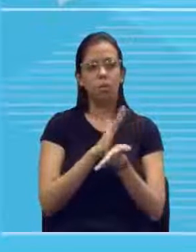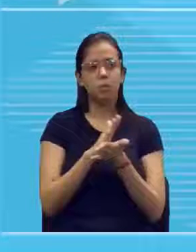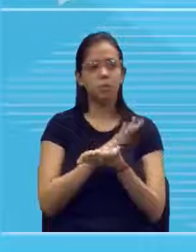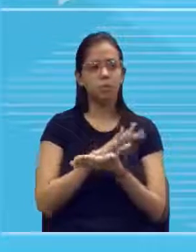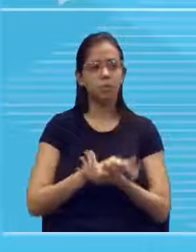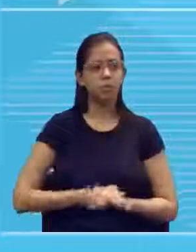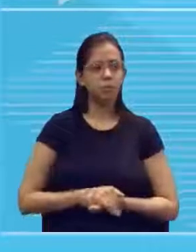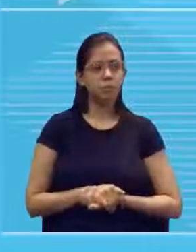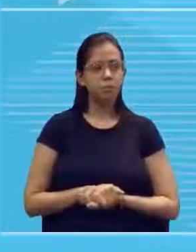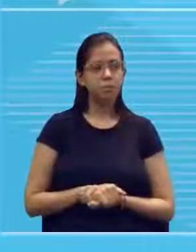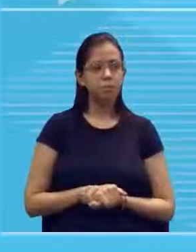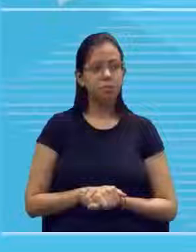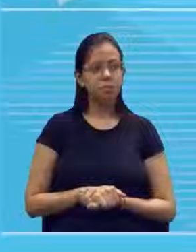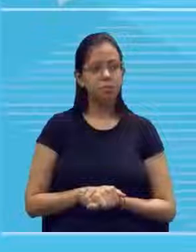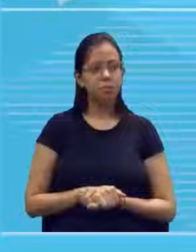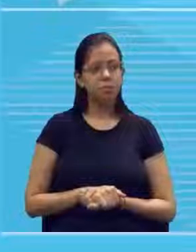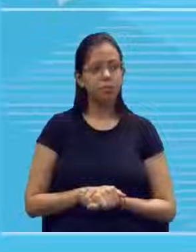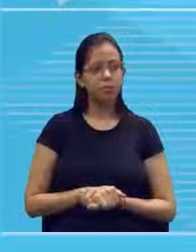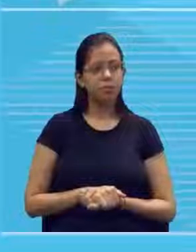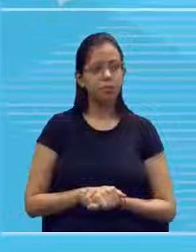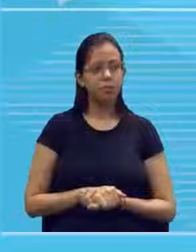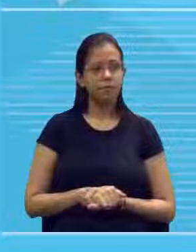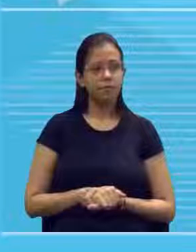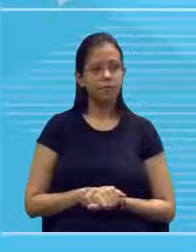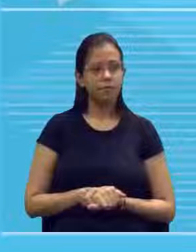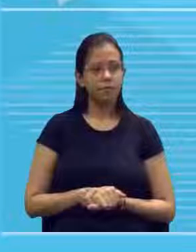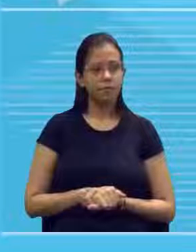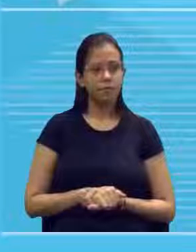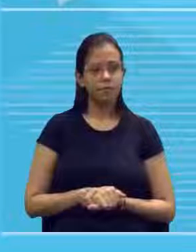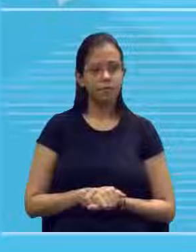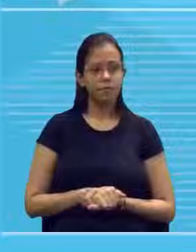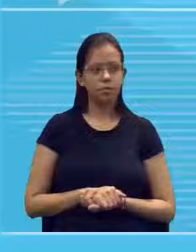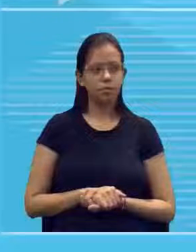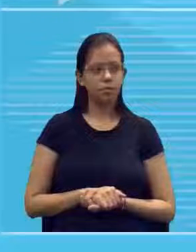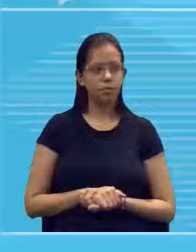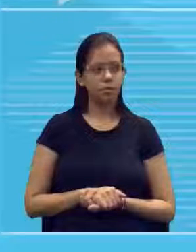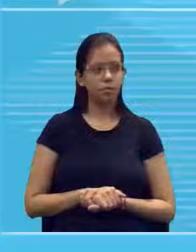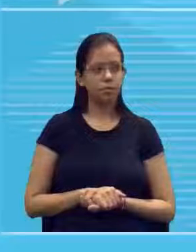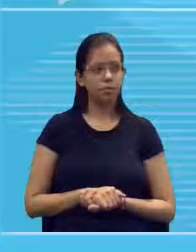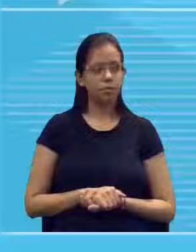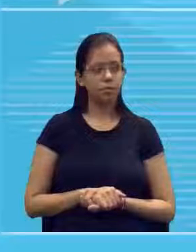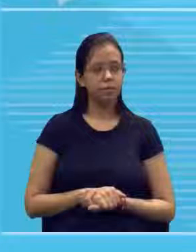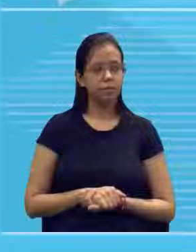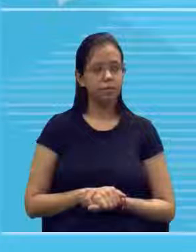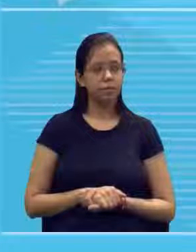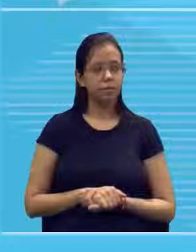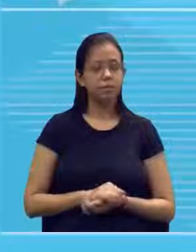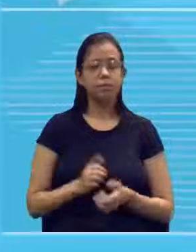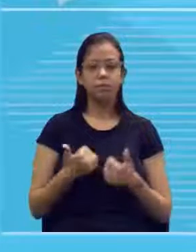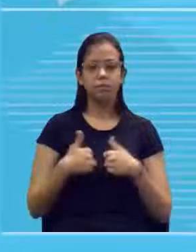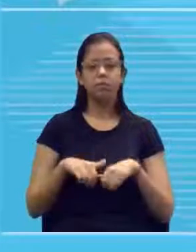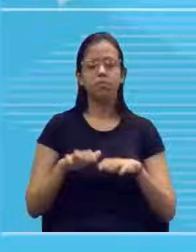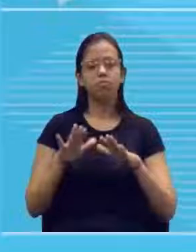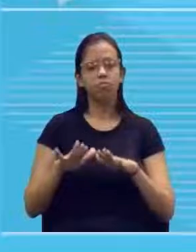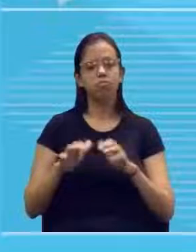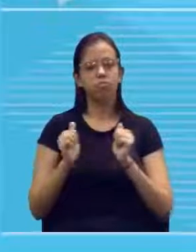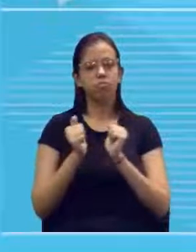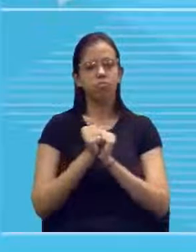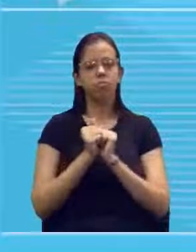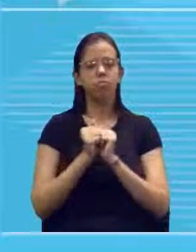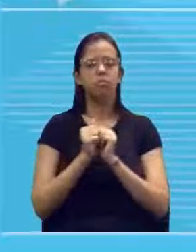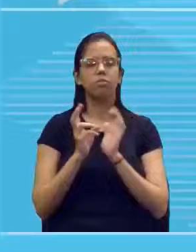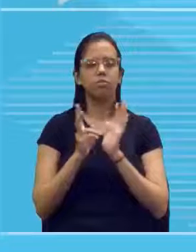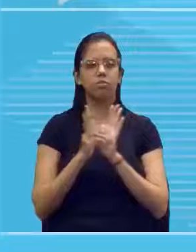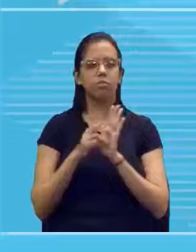né que foi publicado por Cláudio d'abbeville Thai passou um tempo com os Tupinambás no Maranhão